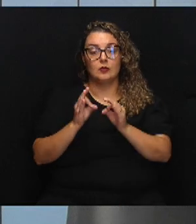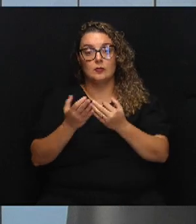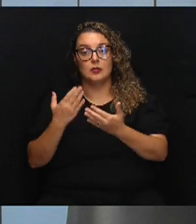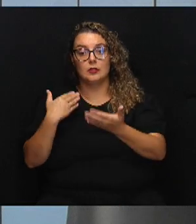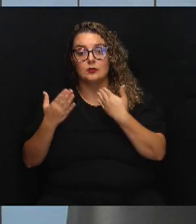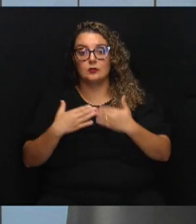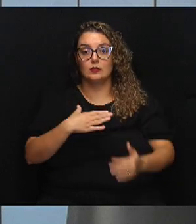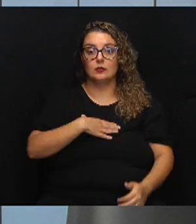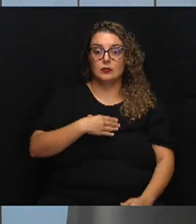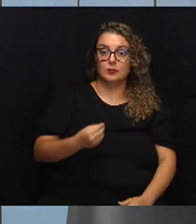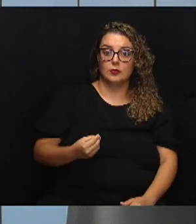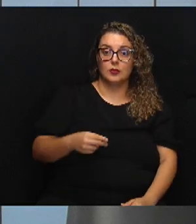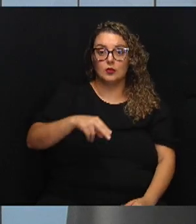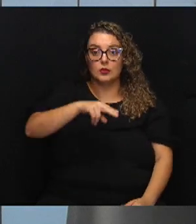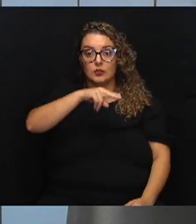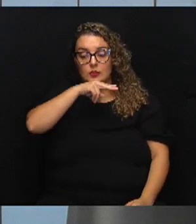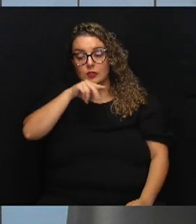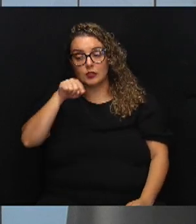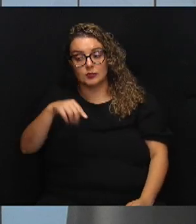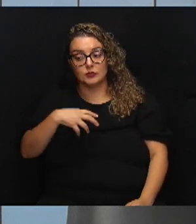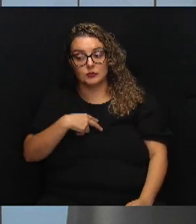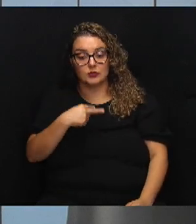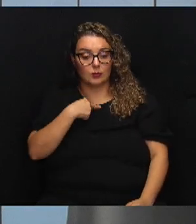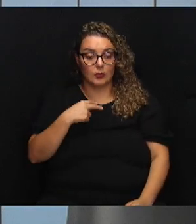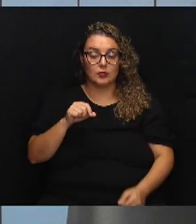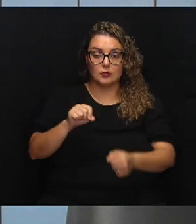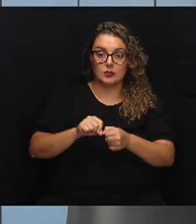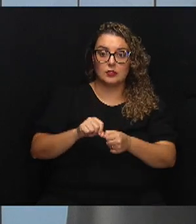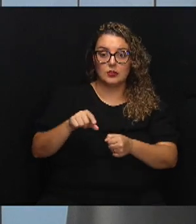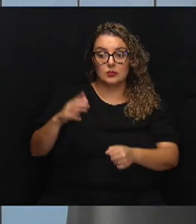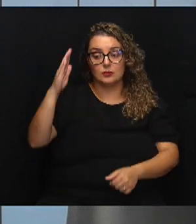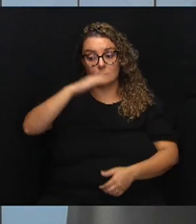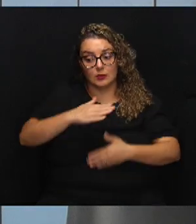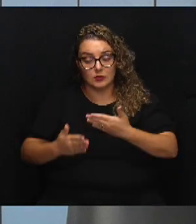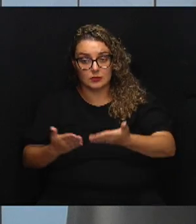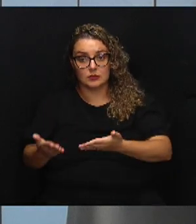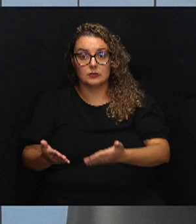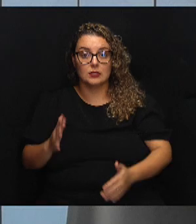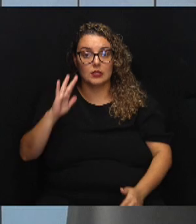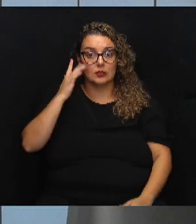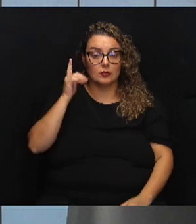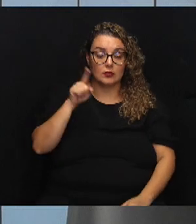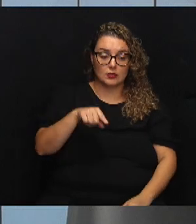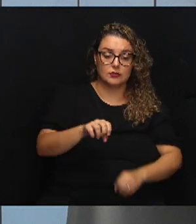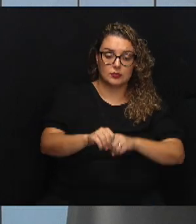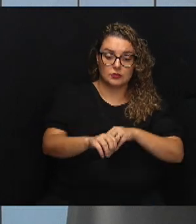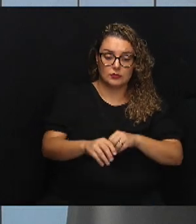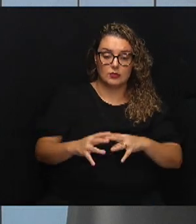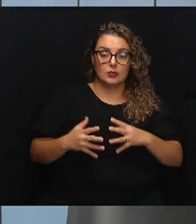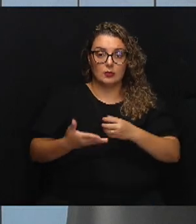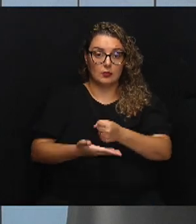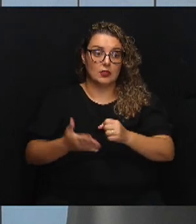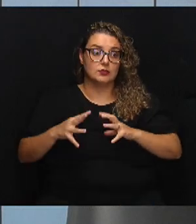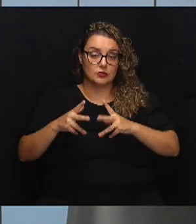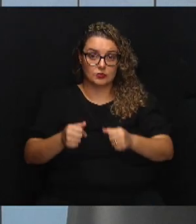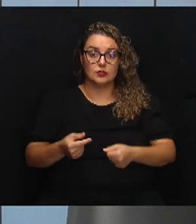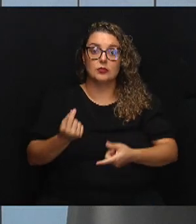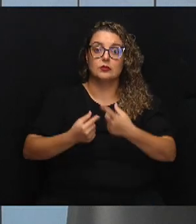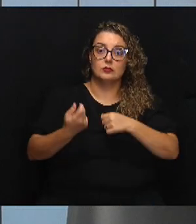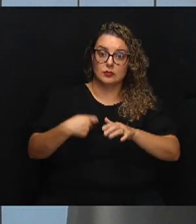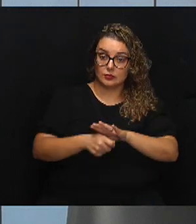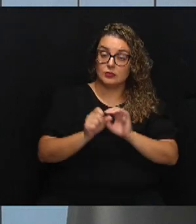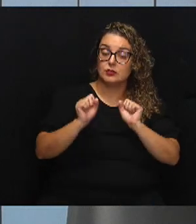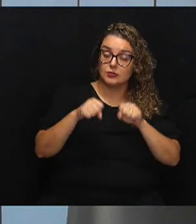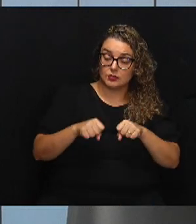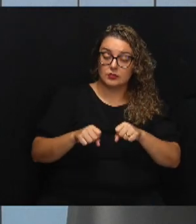seus filhos, com seus netos, olha, isso aqui não pode fazer, isso aqui é maus tratos. Eu acho que a educação é a base de tudo. Nós temos que investir sim